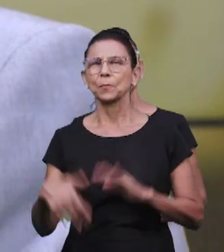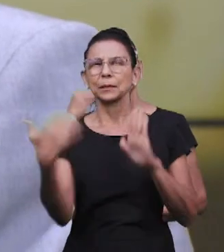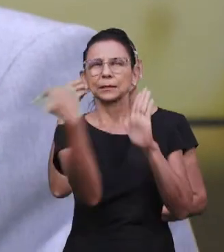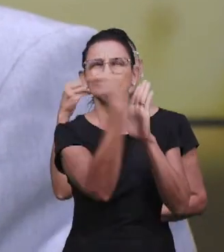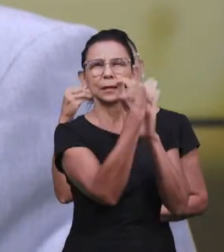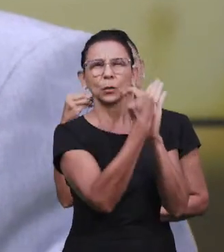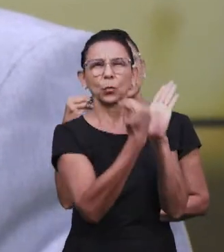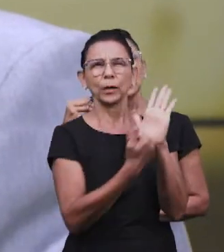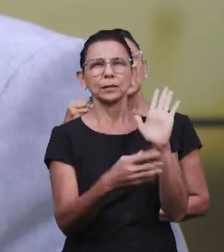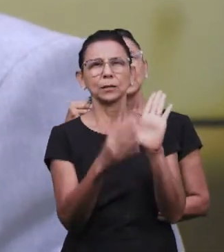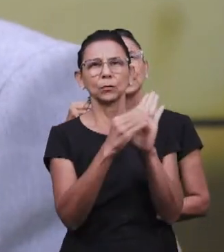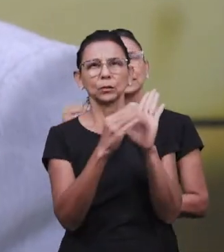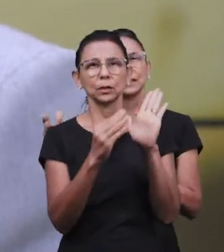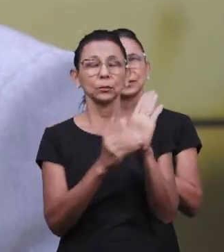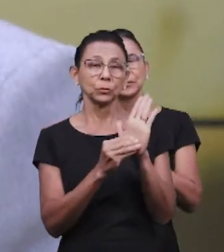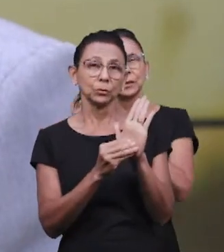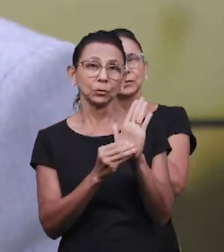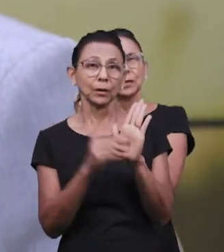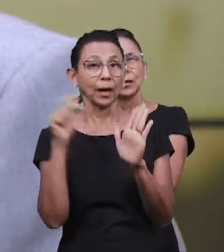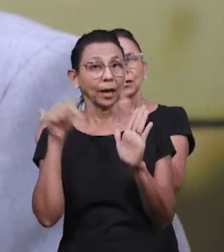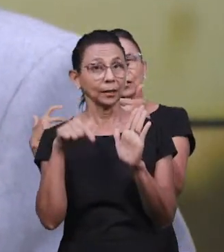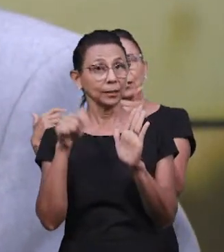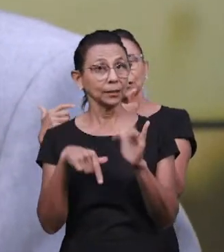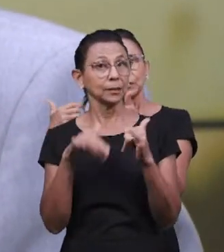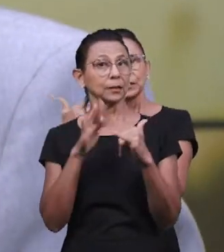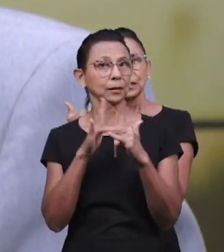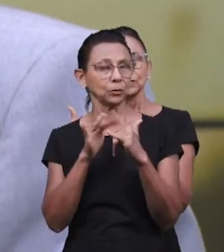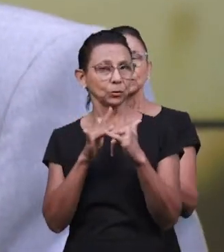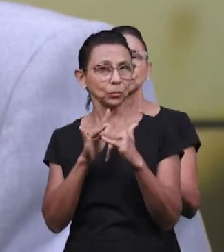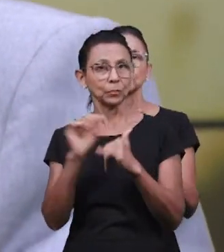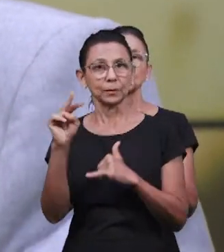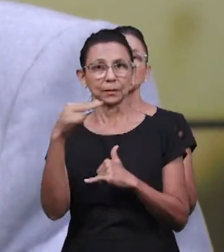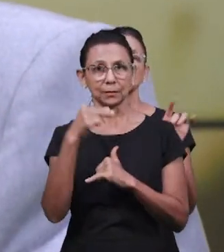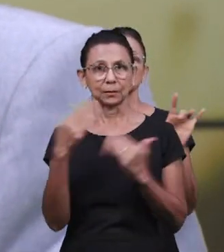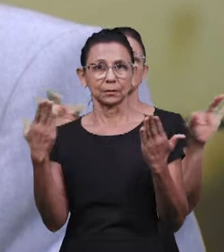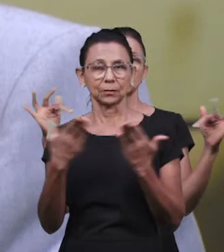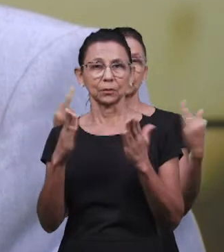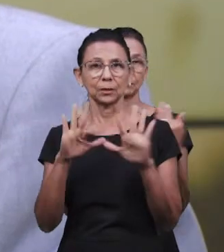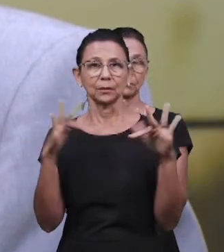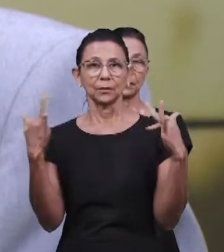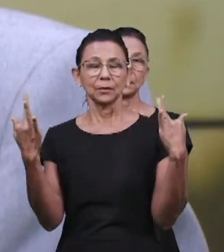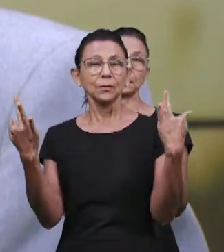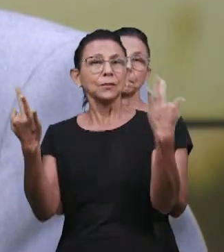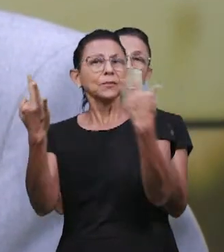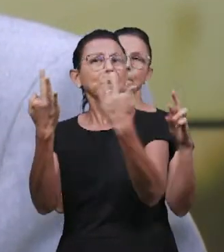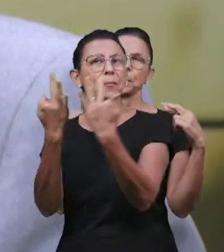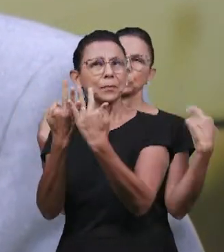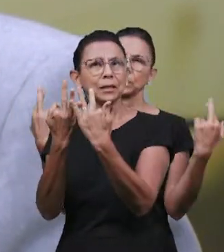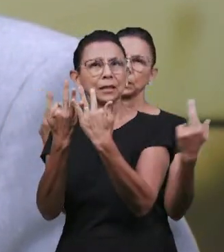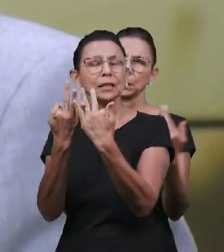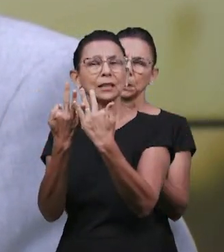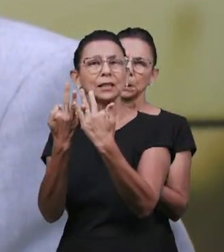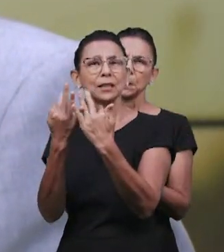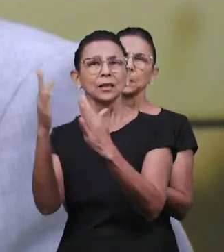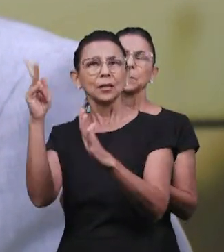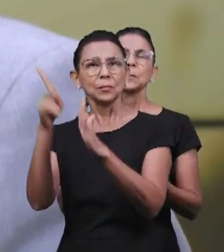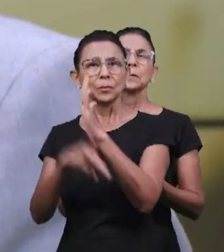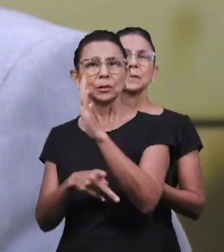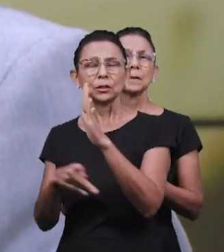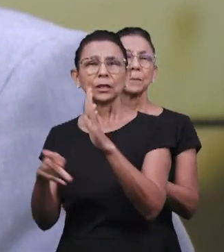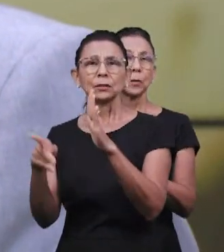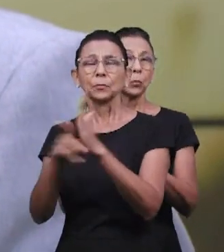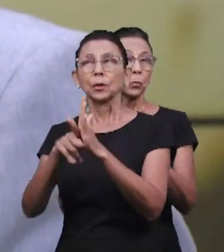sexta-feira, numa sequência de conteúdos aqui no nosso canal no YouTube. Você assiste agora ao programa Família, um projeto de